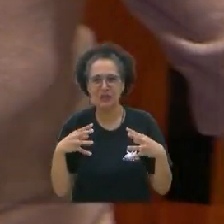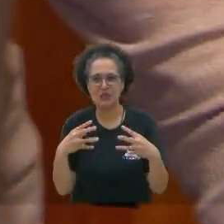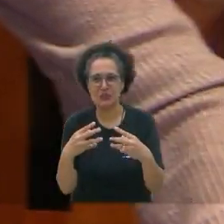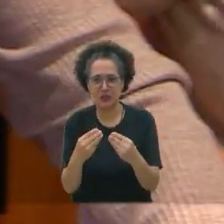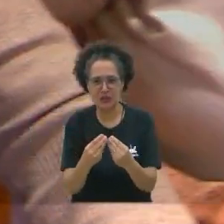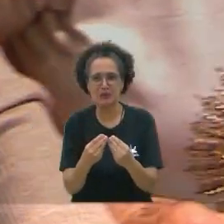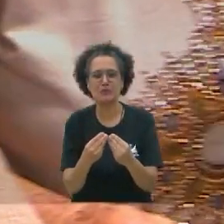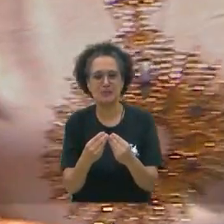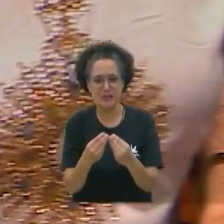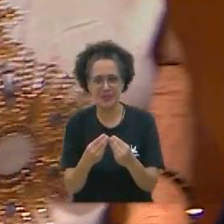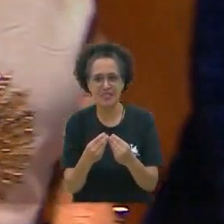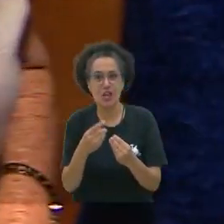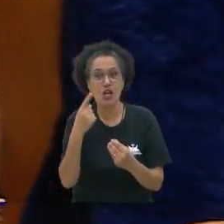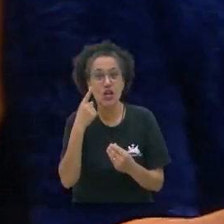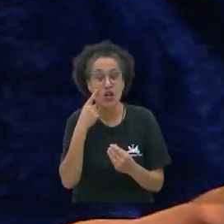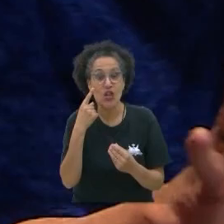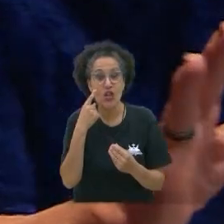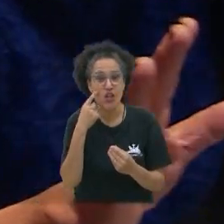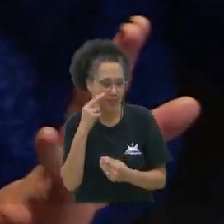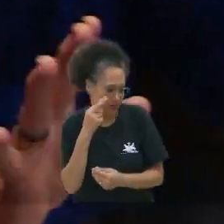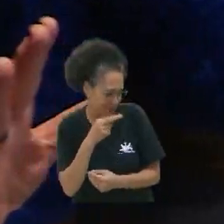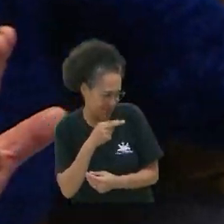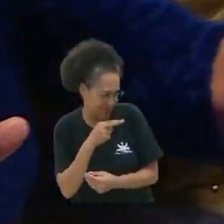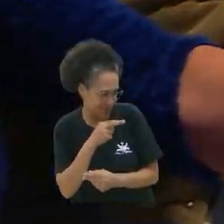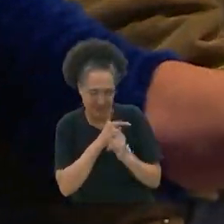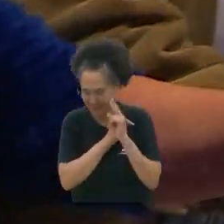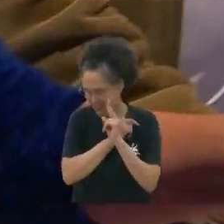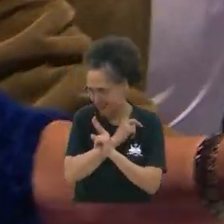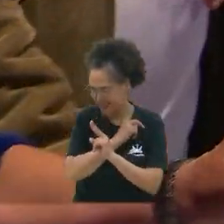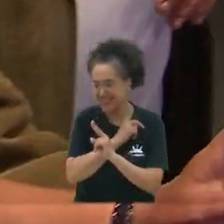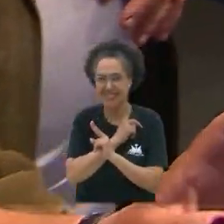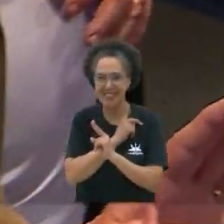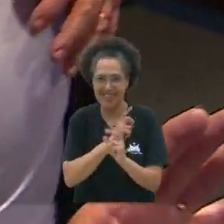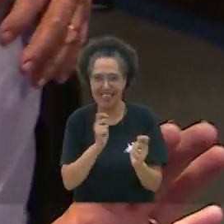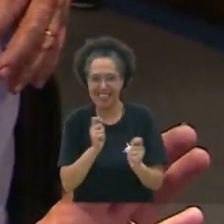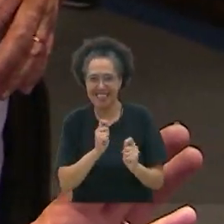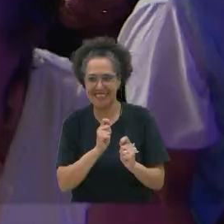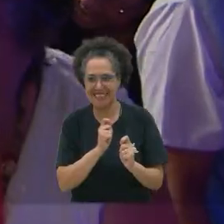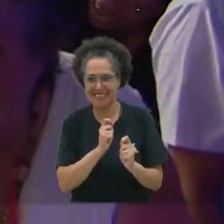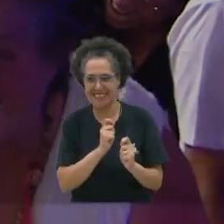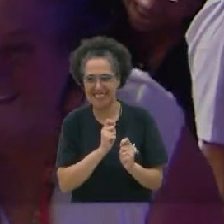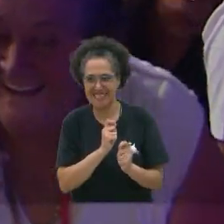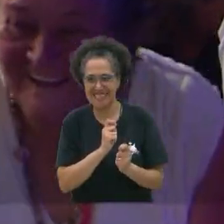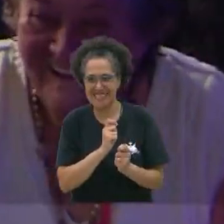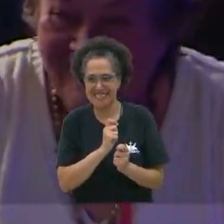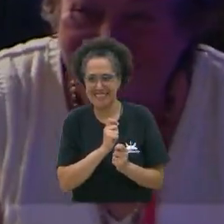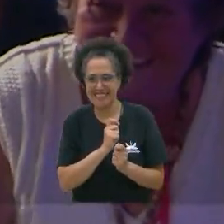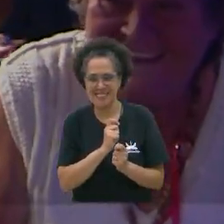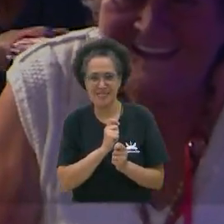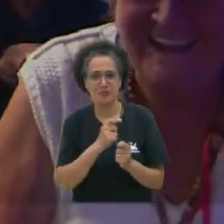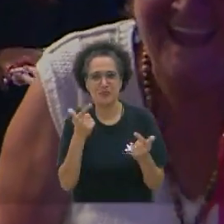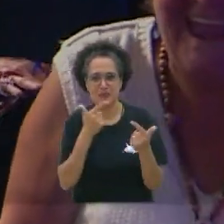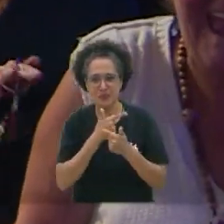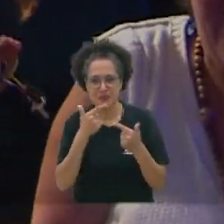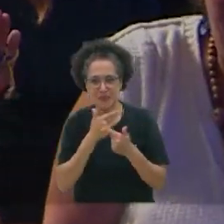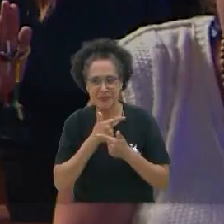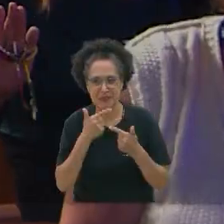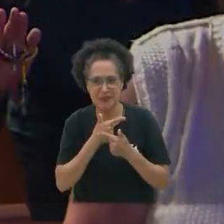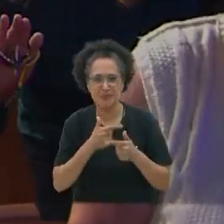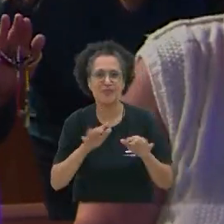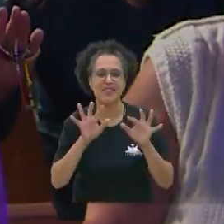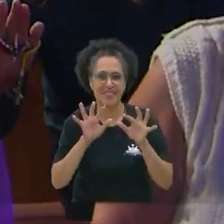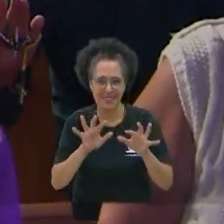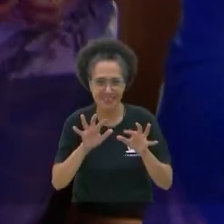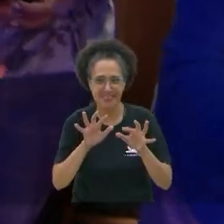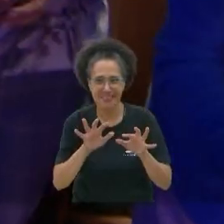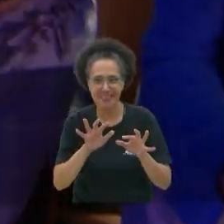crocante. Mas sabe, gente, ó, dá uma olhada pra pessoa que tá do lado. A Jesus. A gente tá dando risada, tá, mas tremendo, é assim,